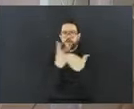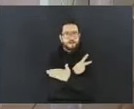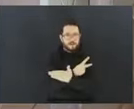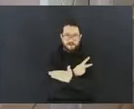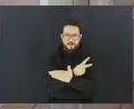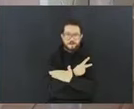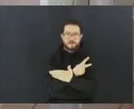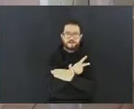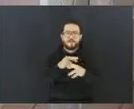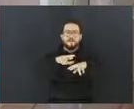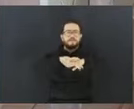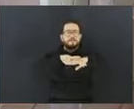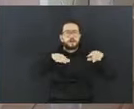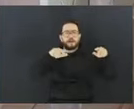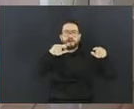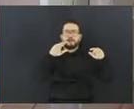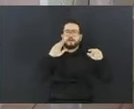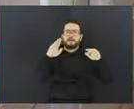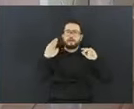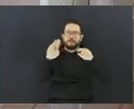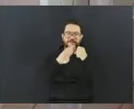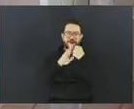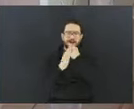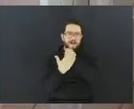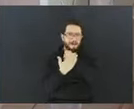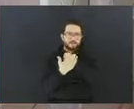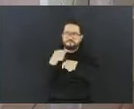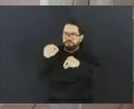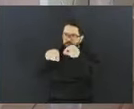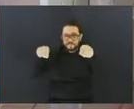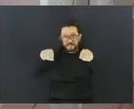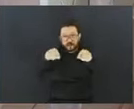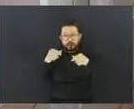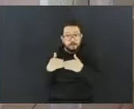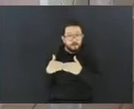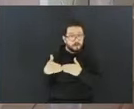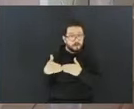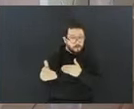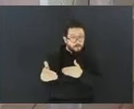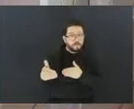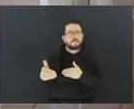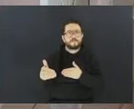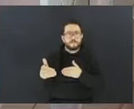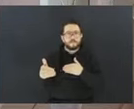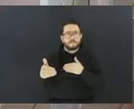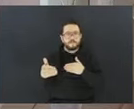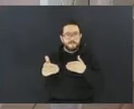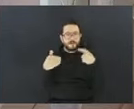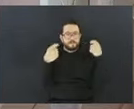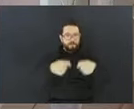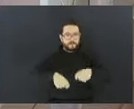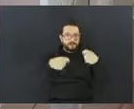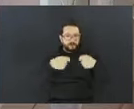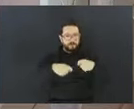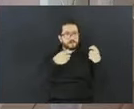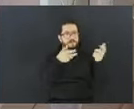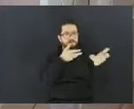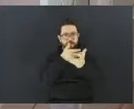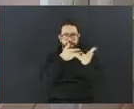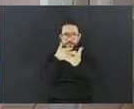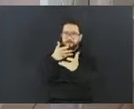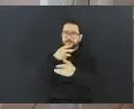diferentes regiões da cidade. Então, nos próximos dias, inclusive, dependeremos dos senhores, voltaremos a conversar com os senhores para